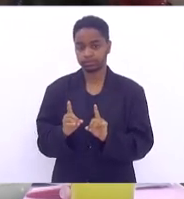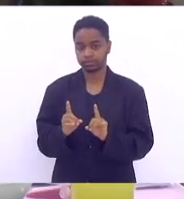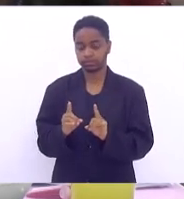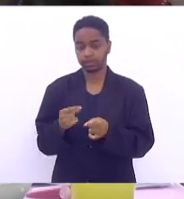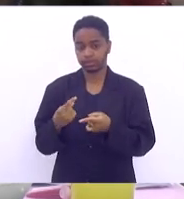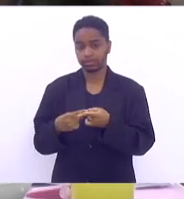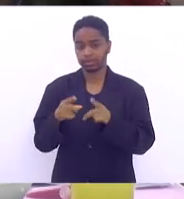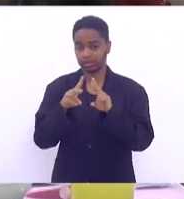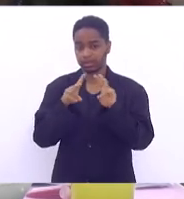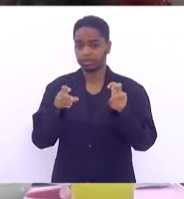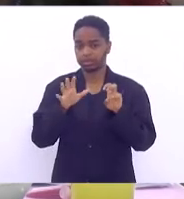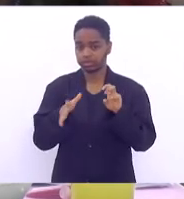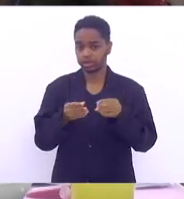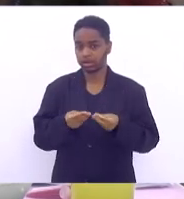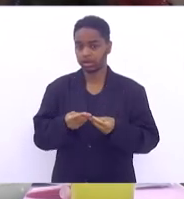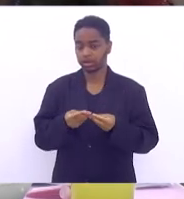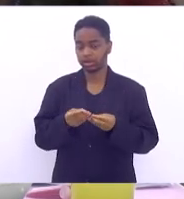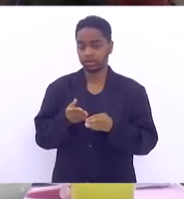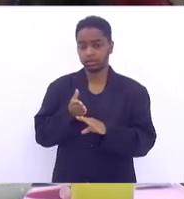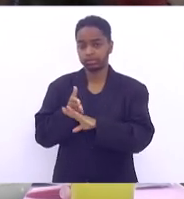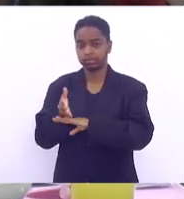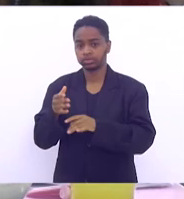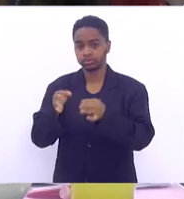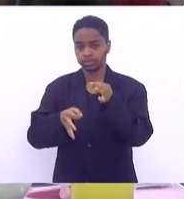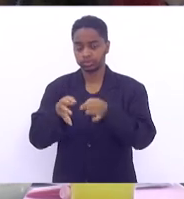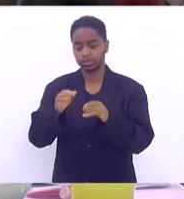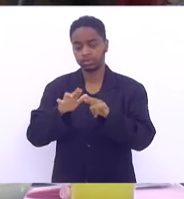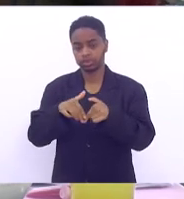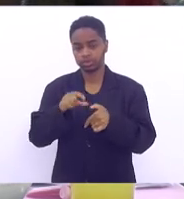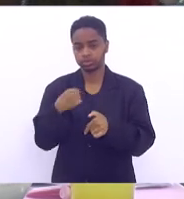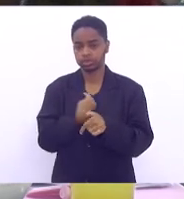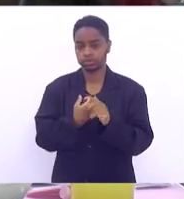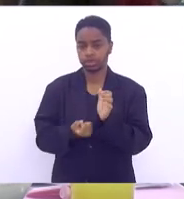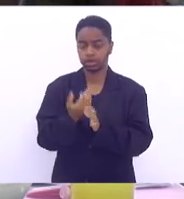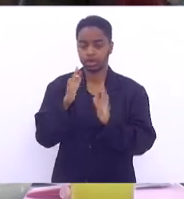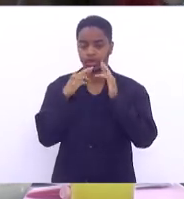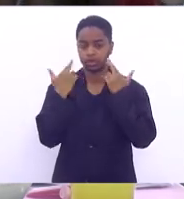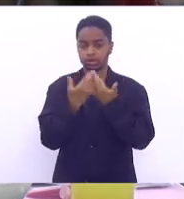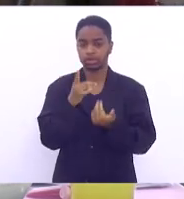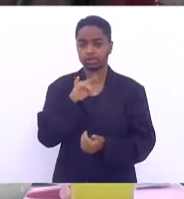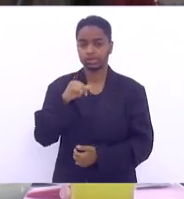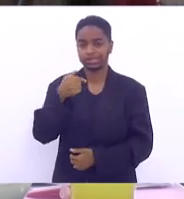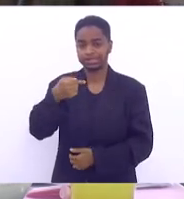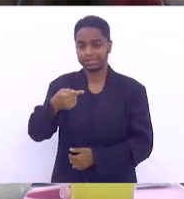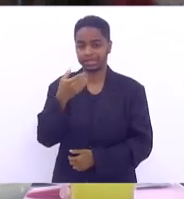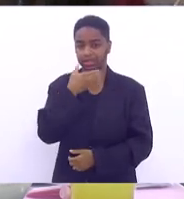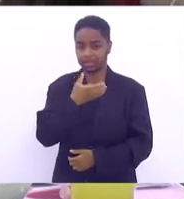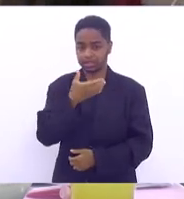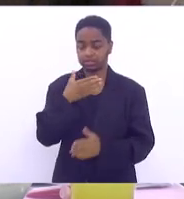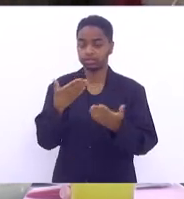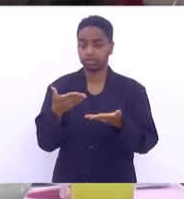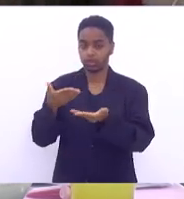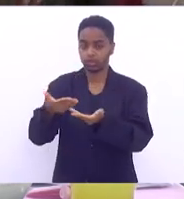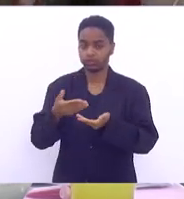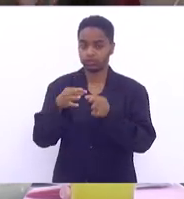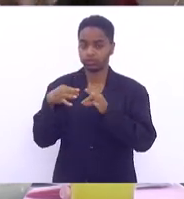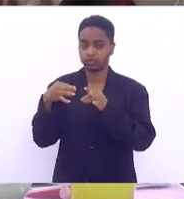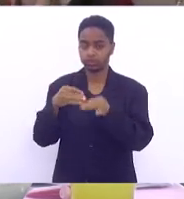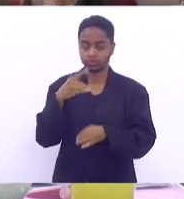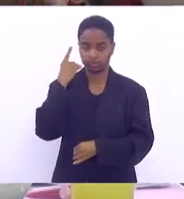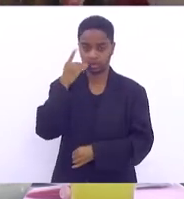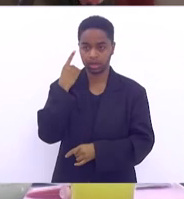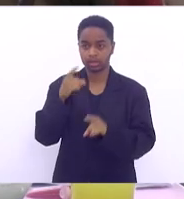Assunto que já está na Justiça, e por isso nós vamos realizar essa audiência pública no dia 7 de dezembro. Então, todos os deputados estão convidados. Tenho certeza